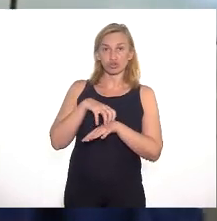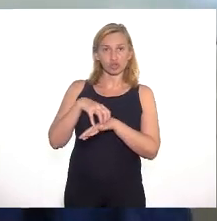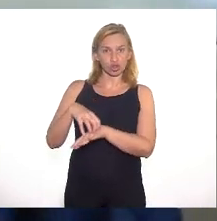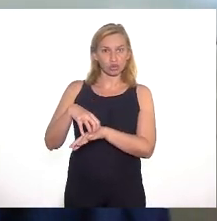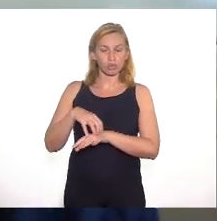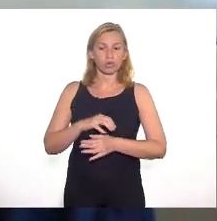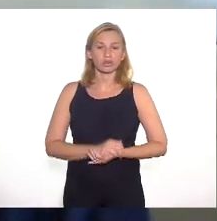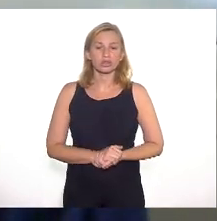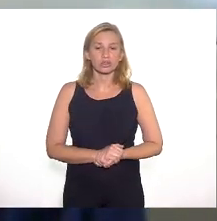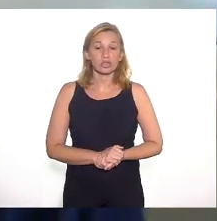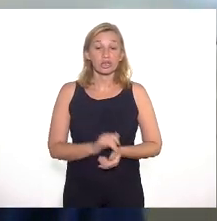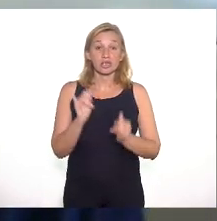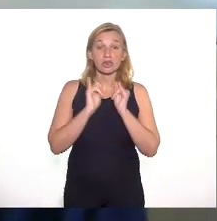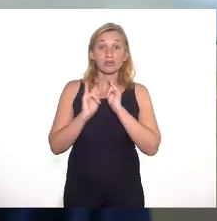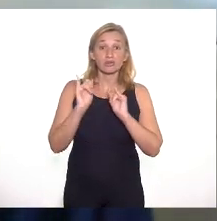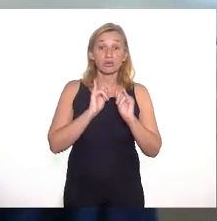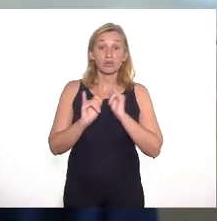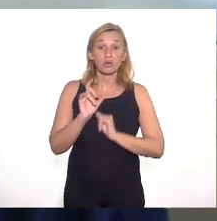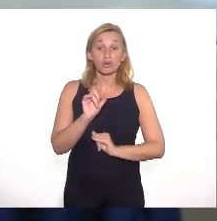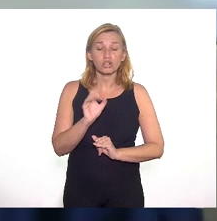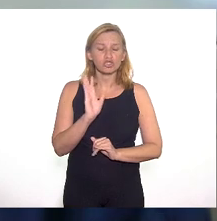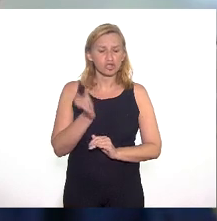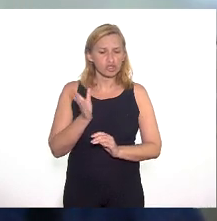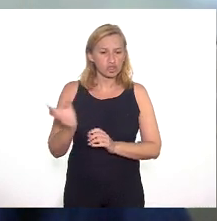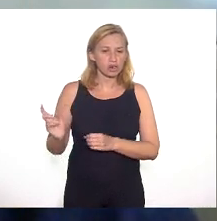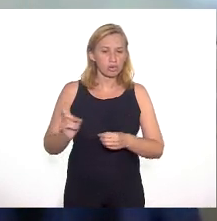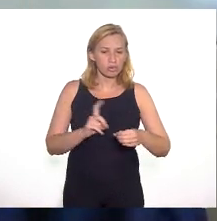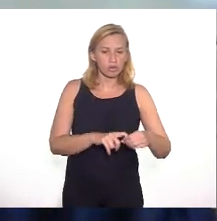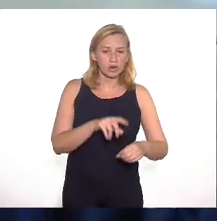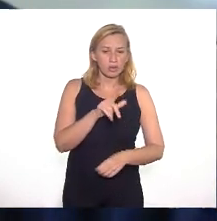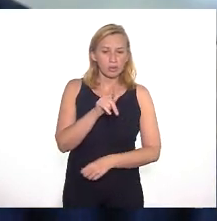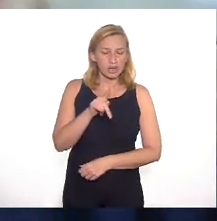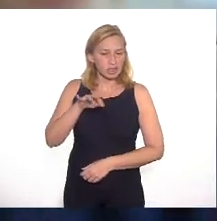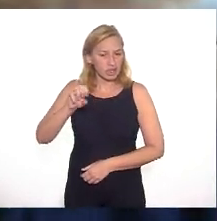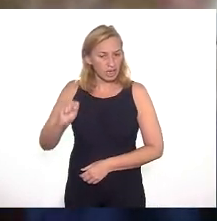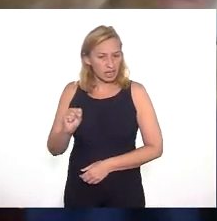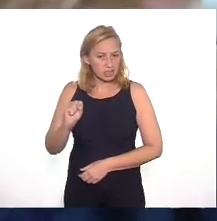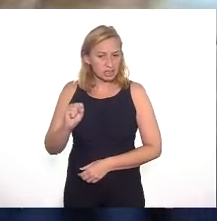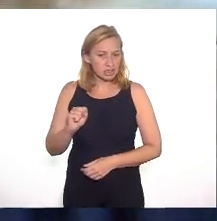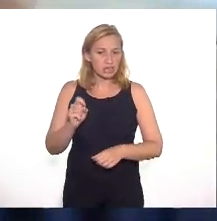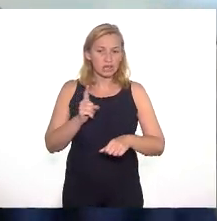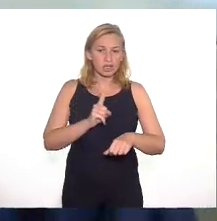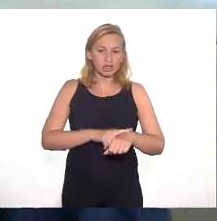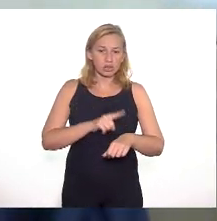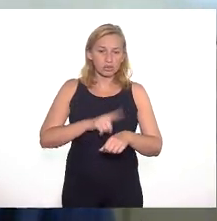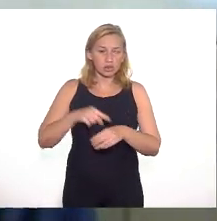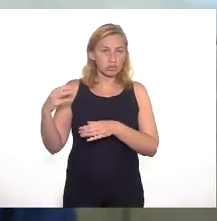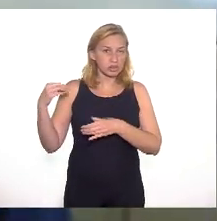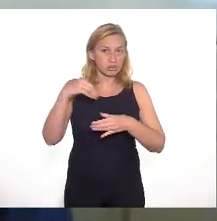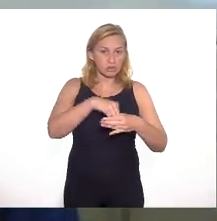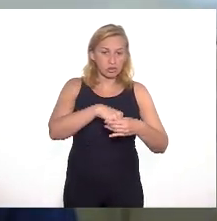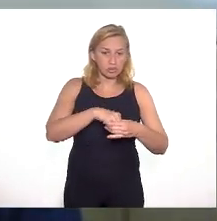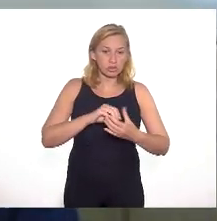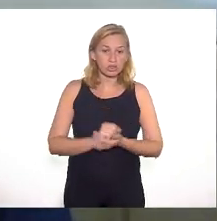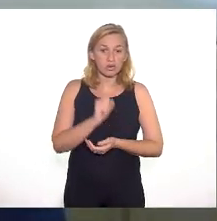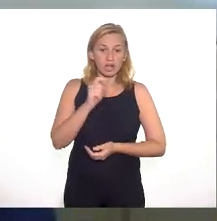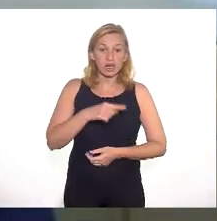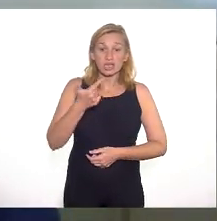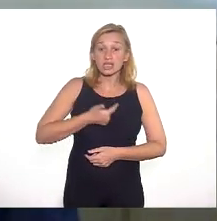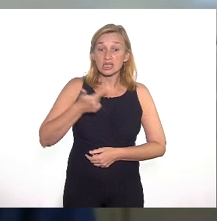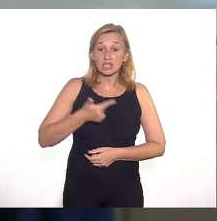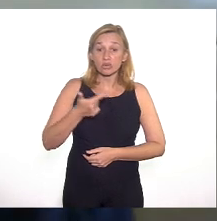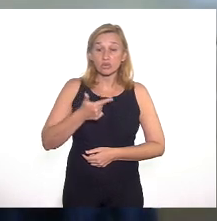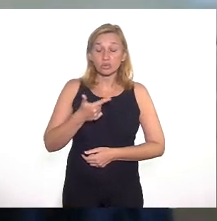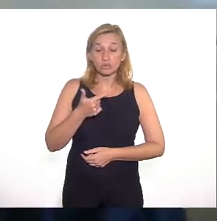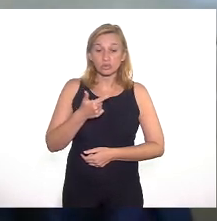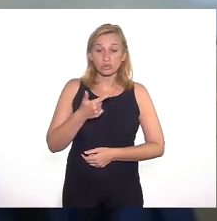Transportes informou que já fez um convênio com o BNDES e a previsão dessa implantação é segundo